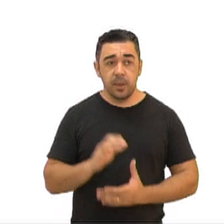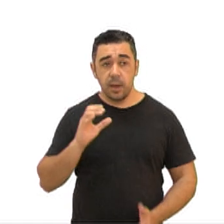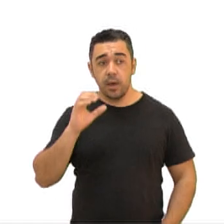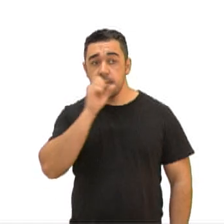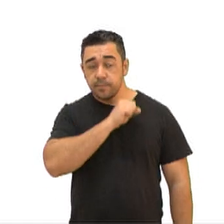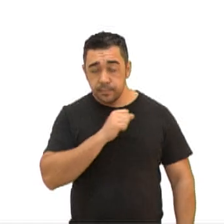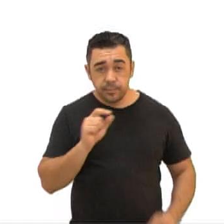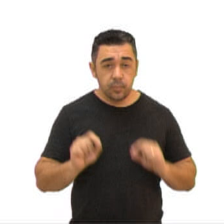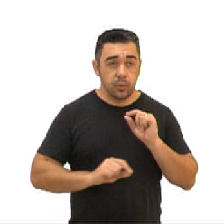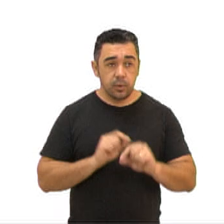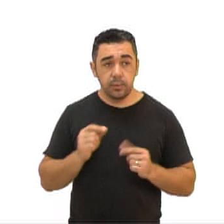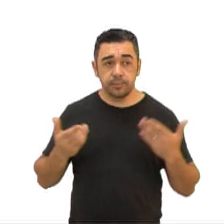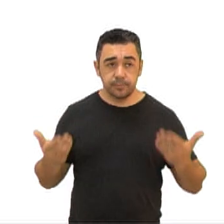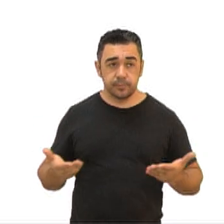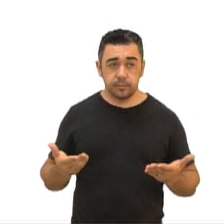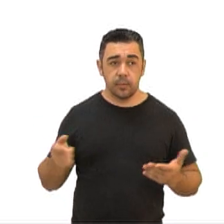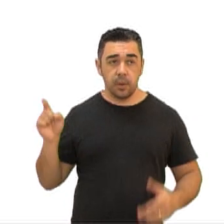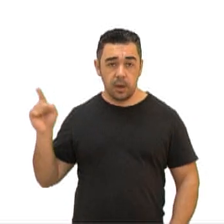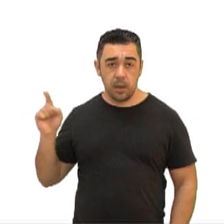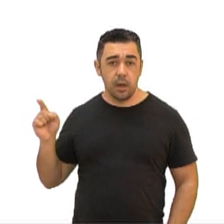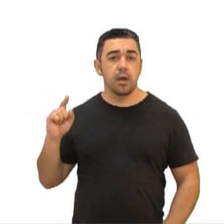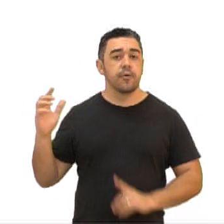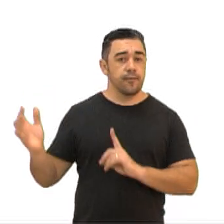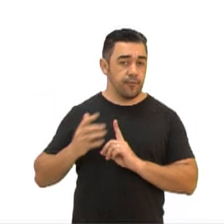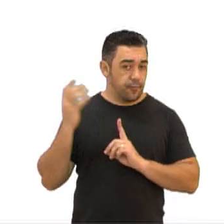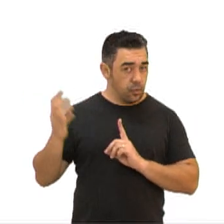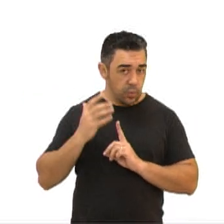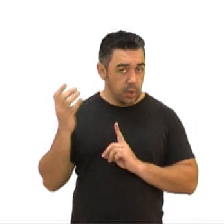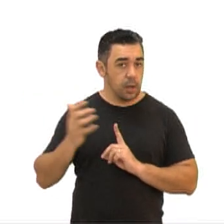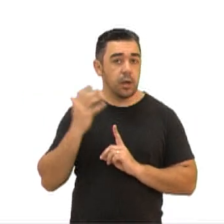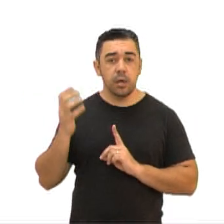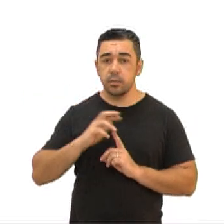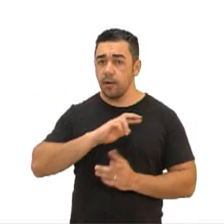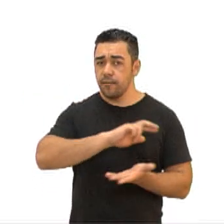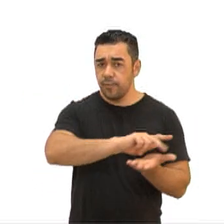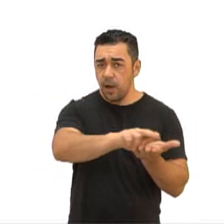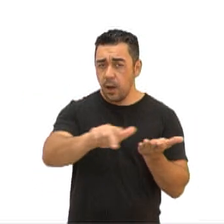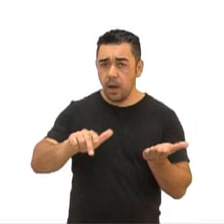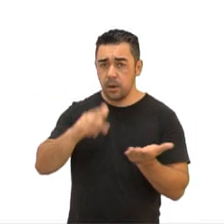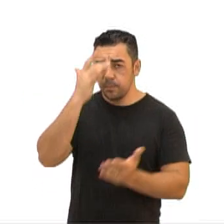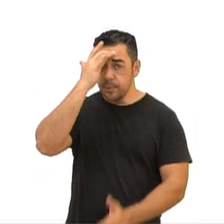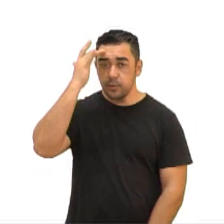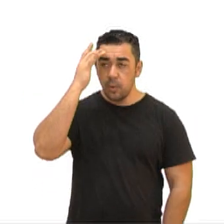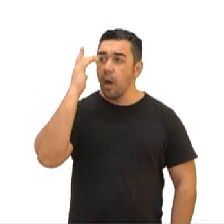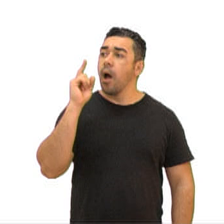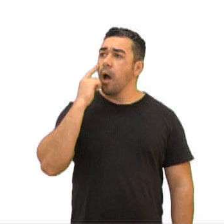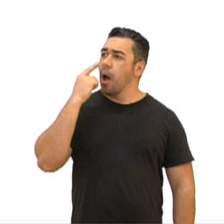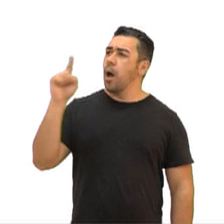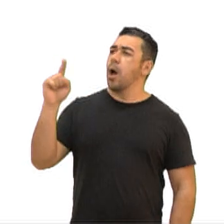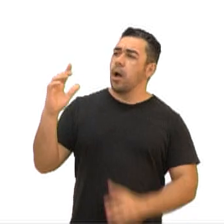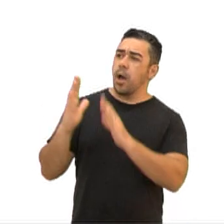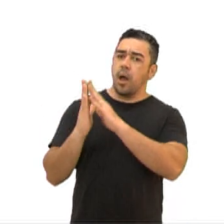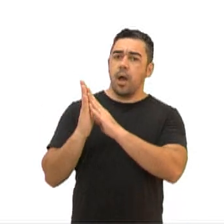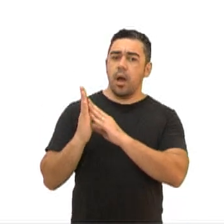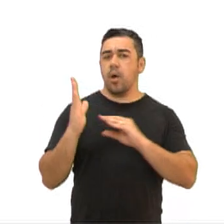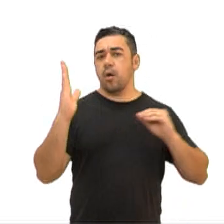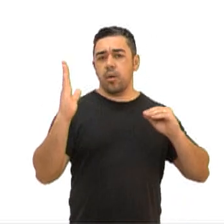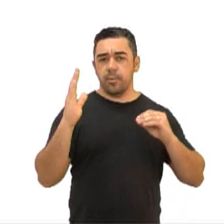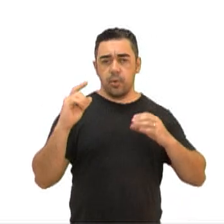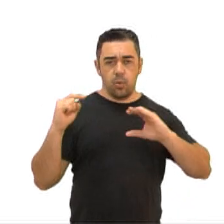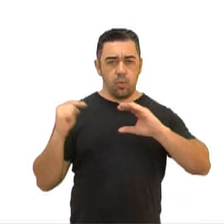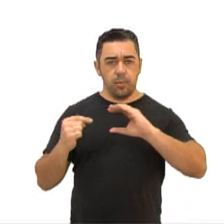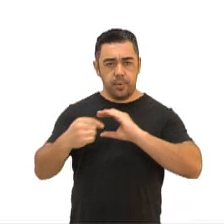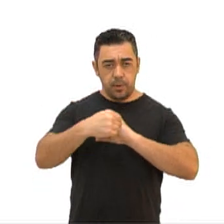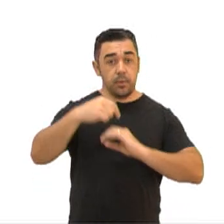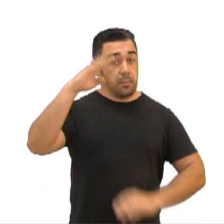Rapidamente, Picasso ele foi uma influência em vários artistas do mundo inteiro se inspiraram no Picasso e no cubismo.